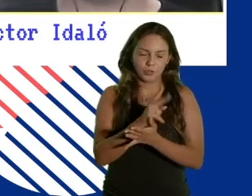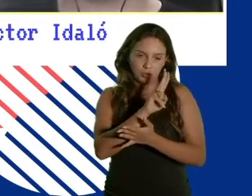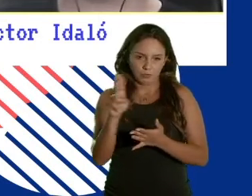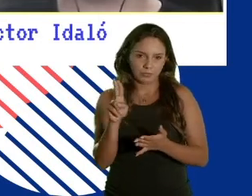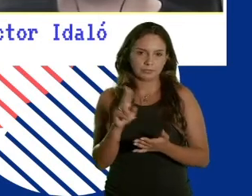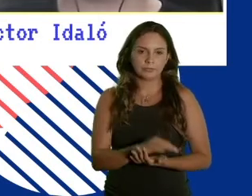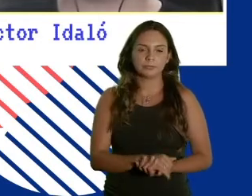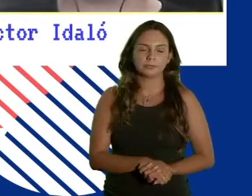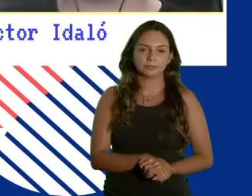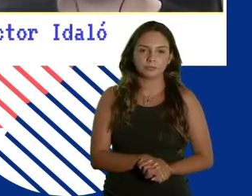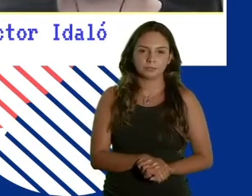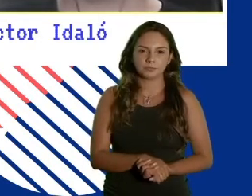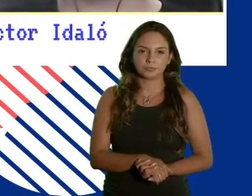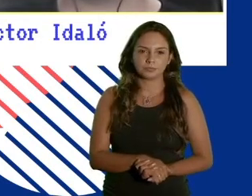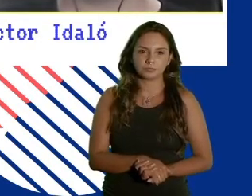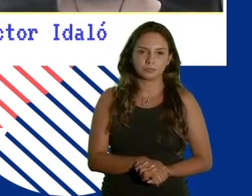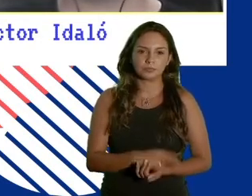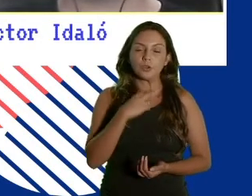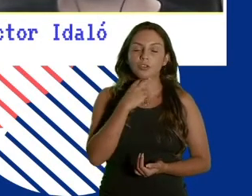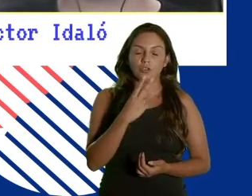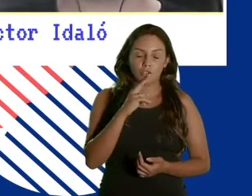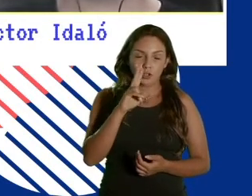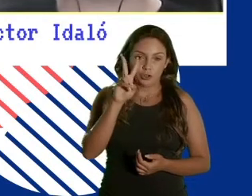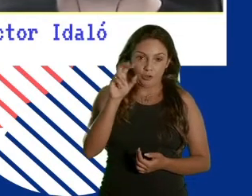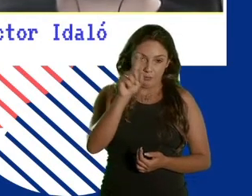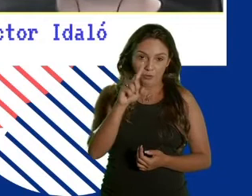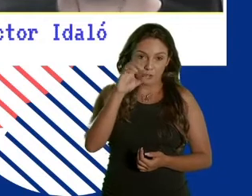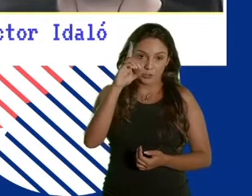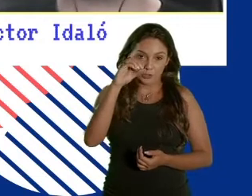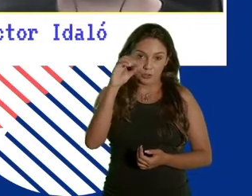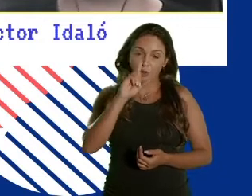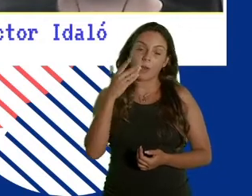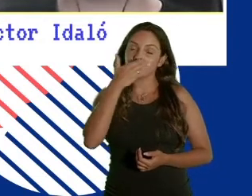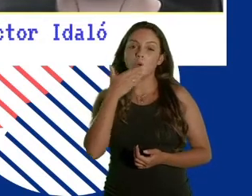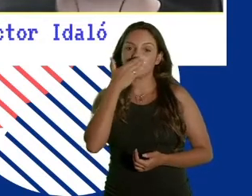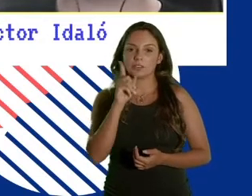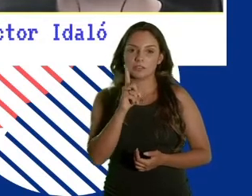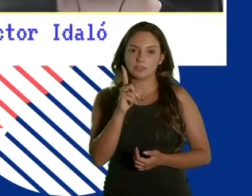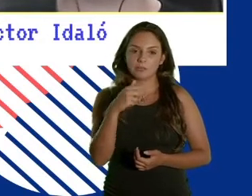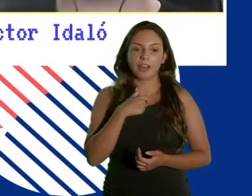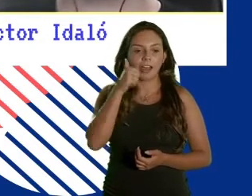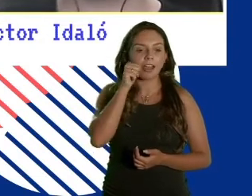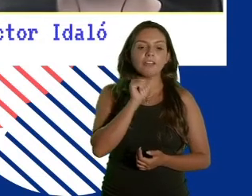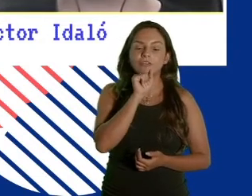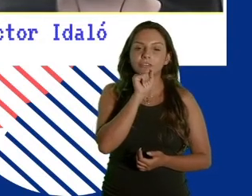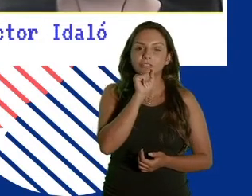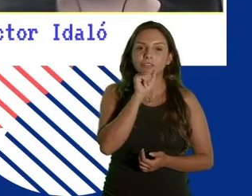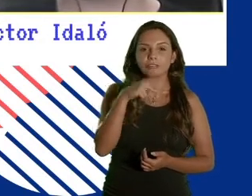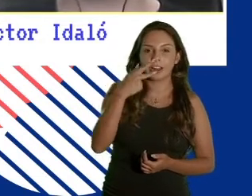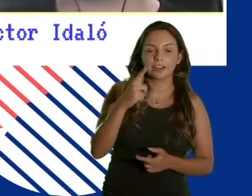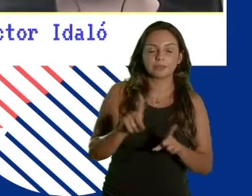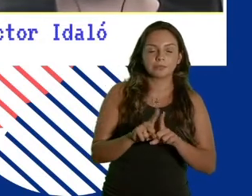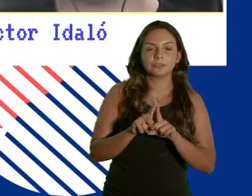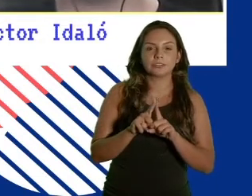nome ser Voz Doce, do latim, não é tão doce assim. A minha avó gosta de falar, por exemplo,